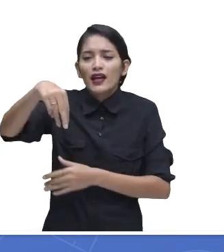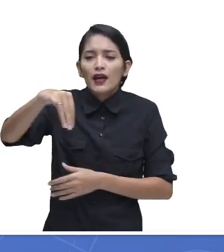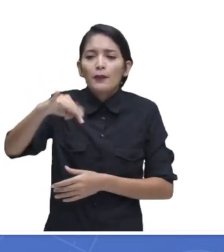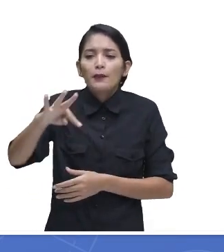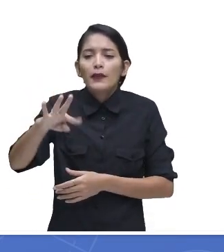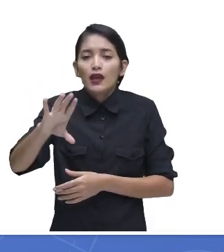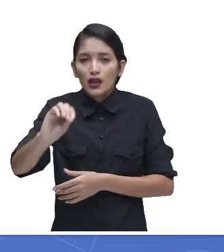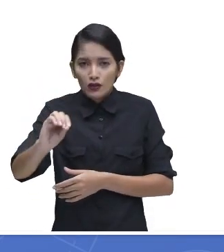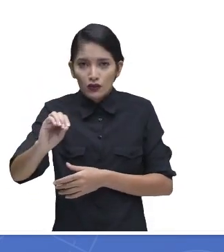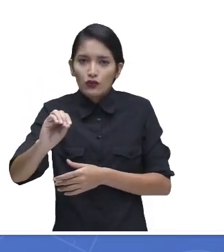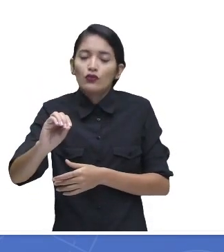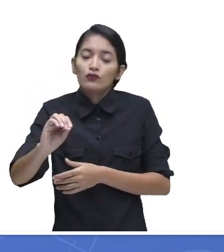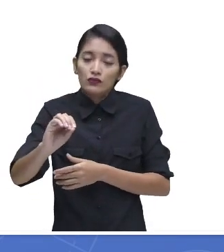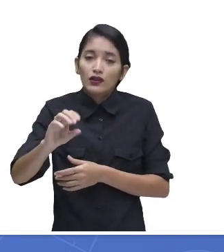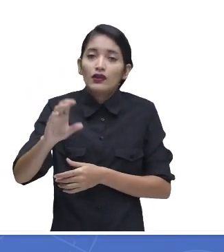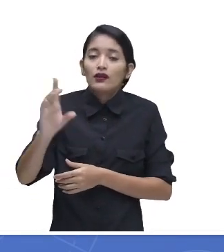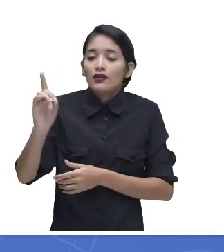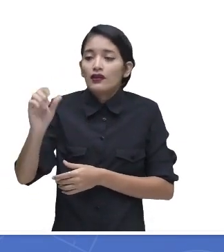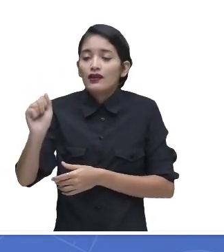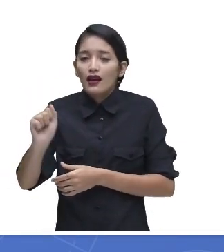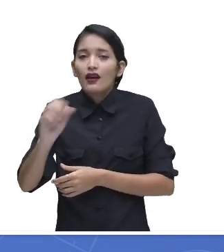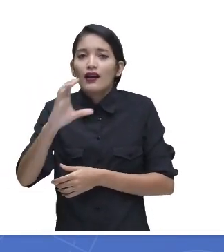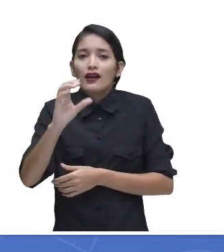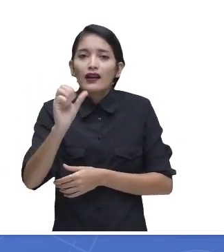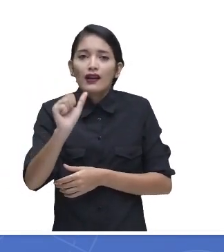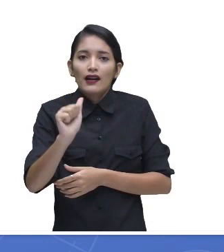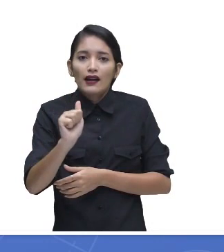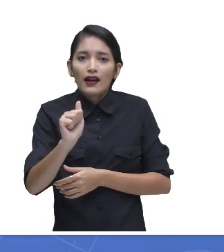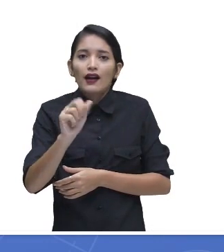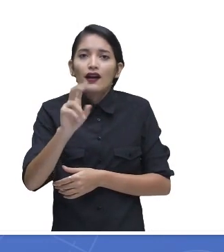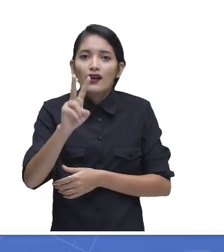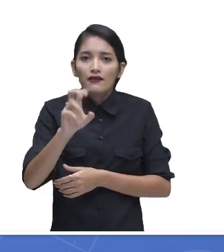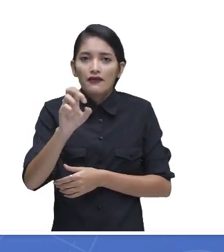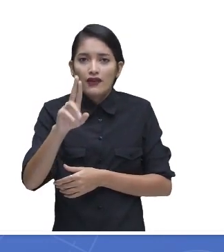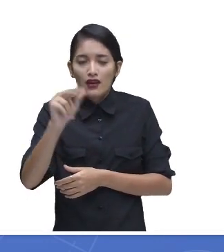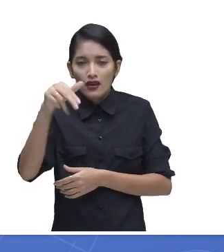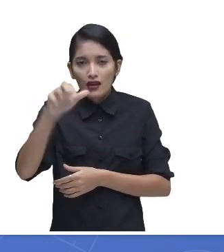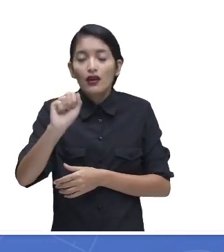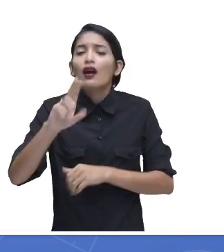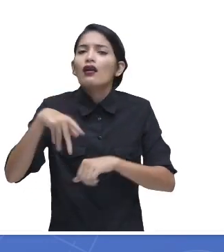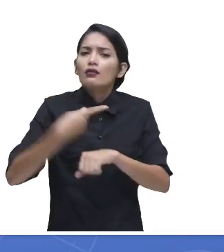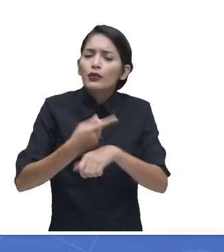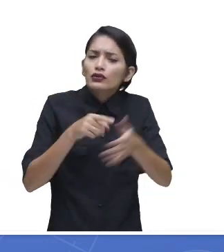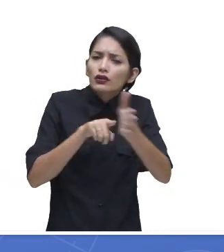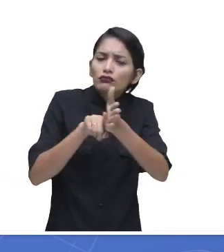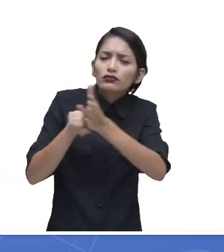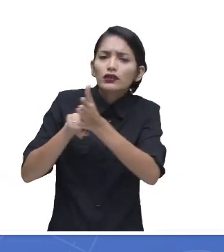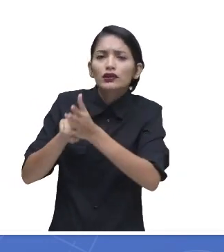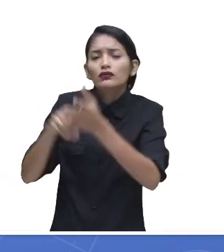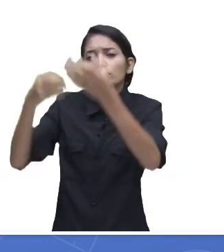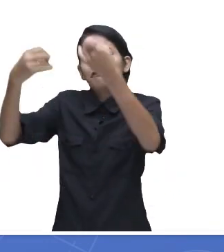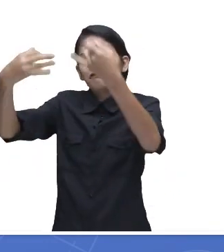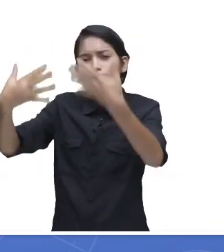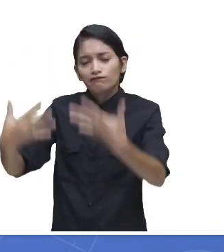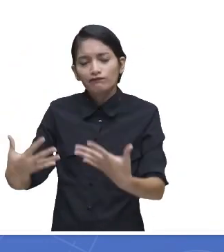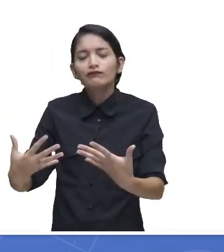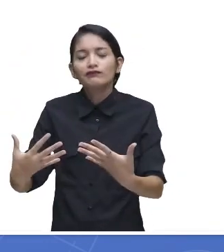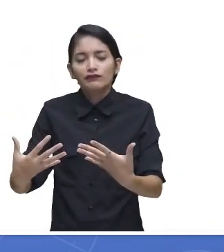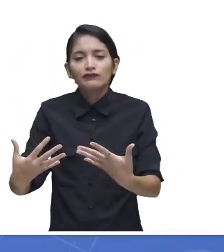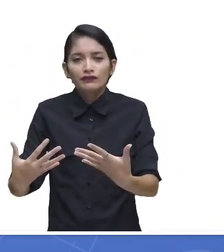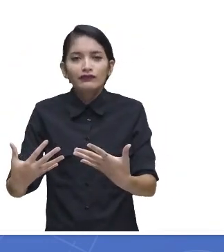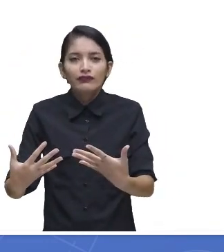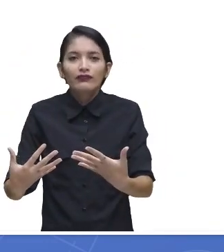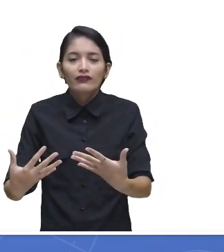vão pesquisar e depois vocês vão dessa pesquisa, vocês vão dizer o seguinte, né? Que aí